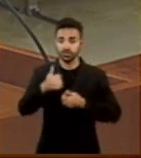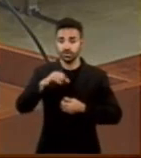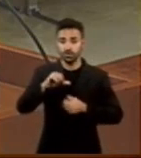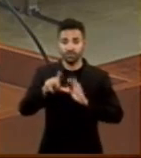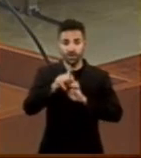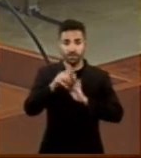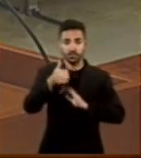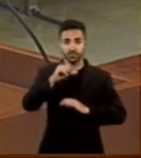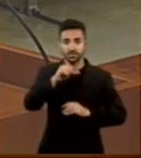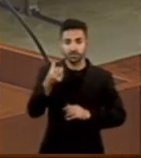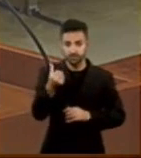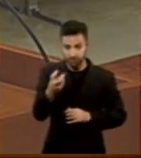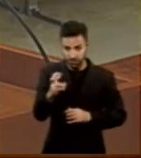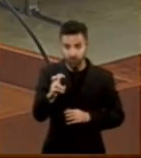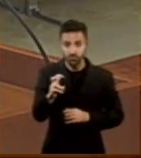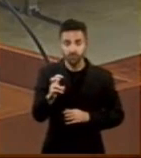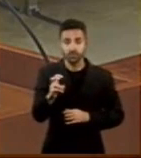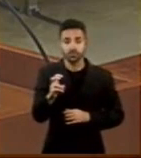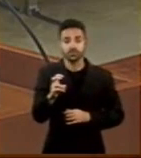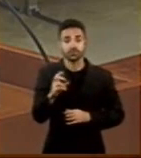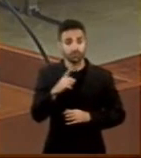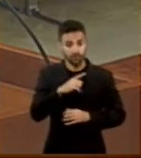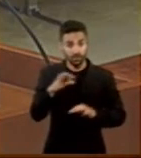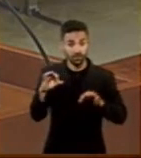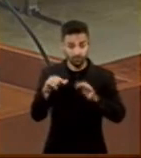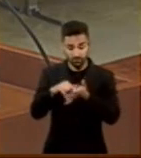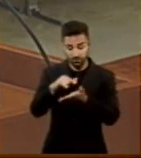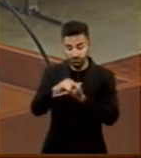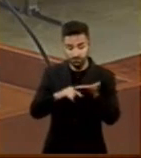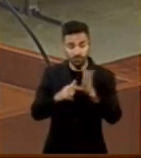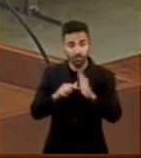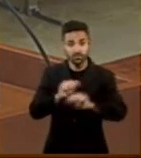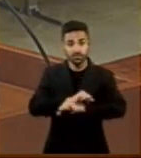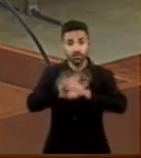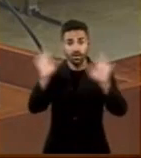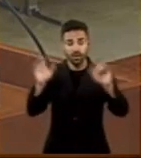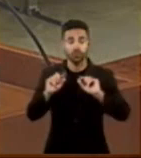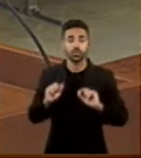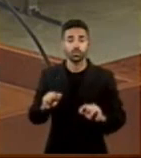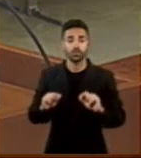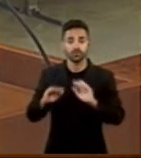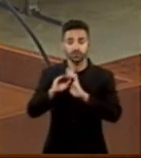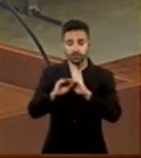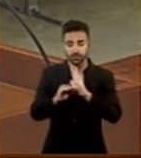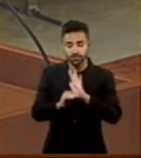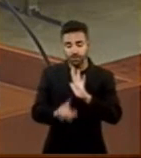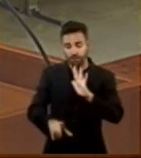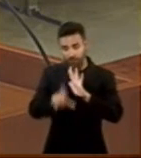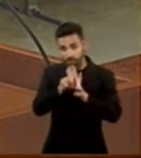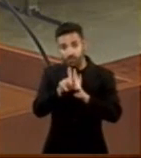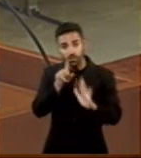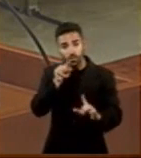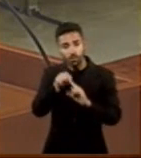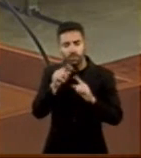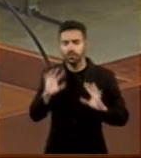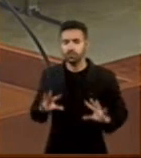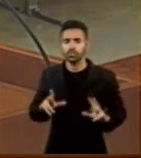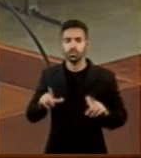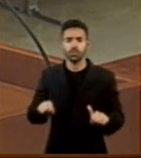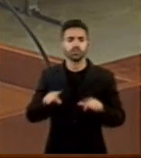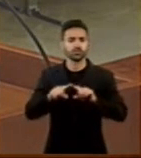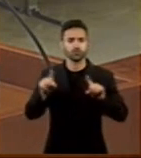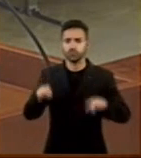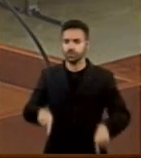65 está registrado claramente que as disposições desta lei são aplicáveis a todos os servidores